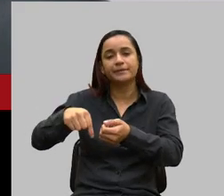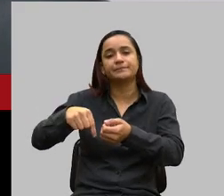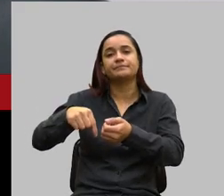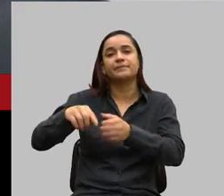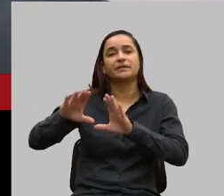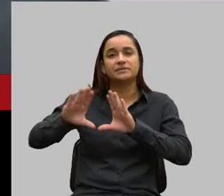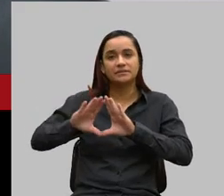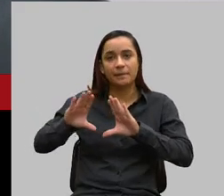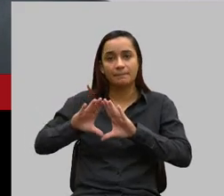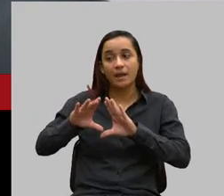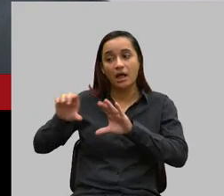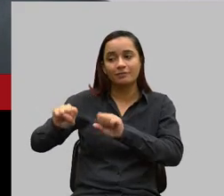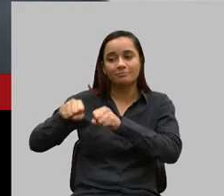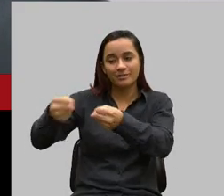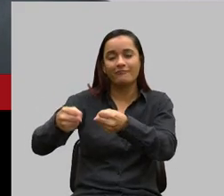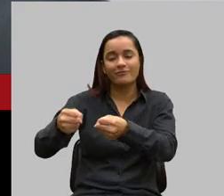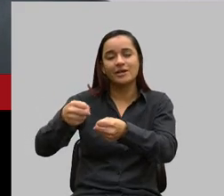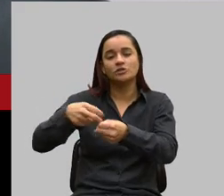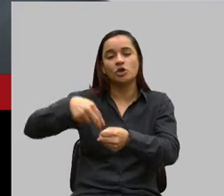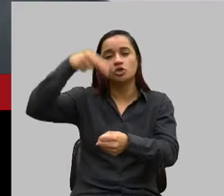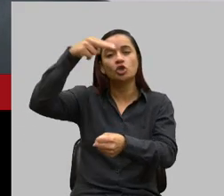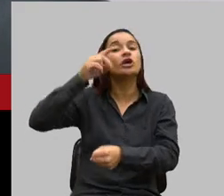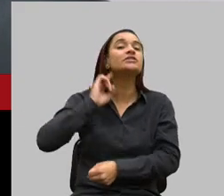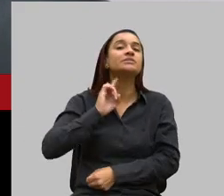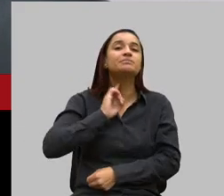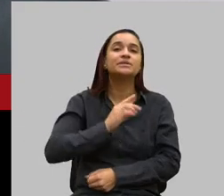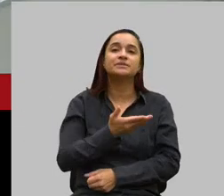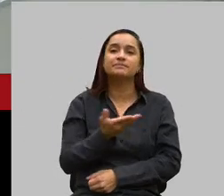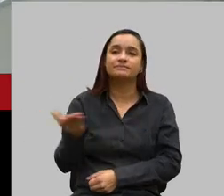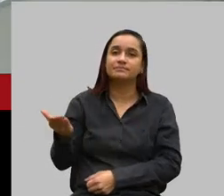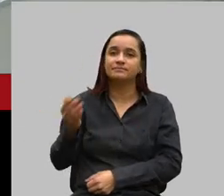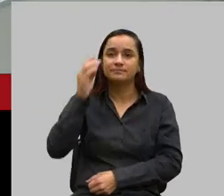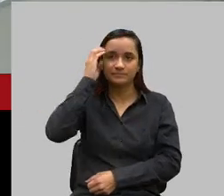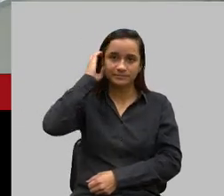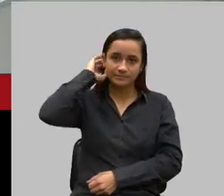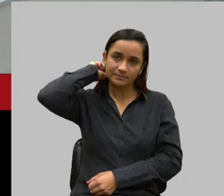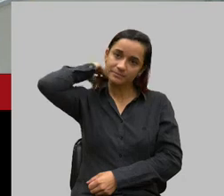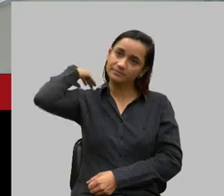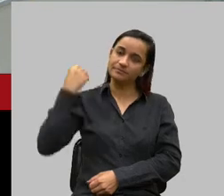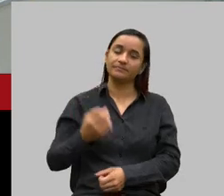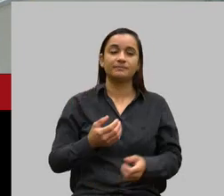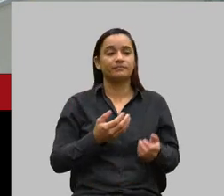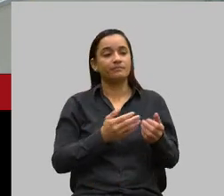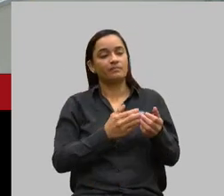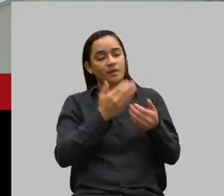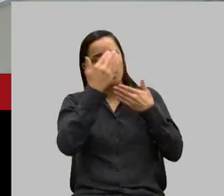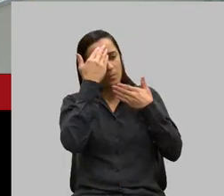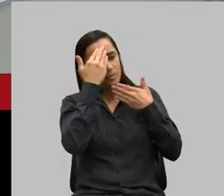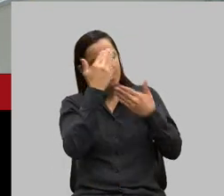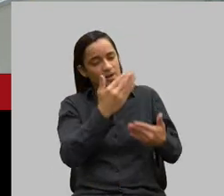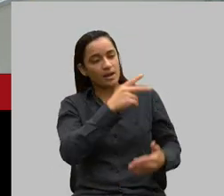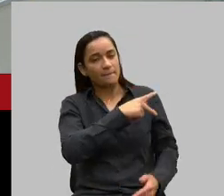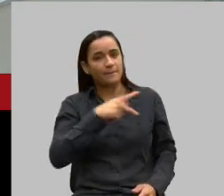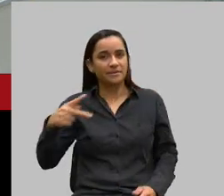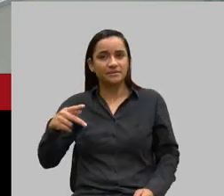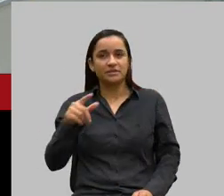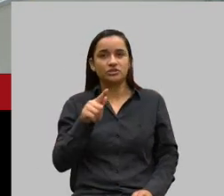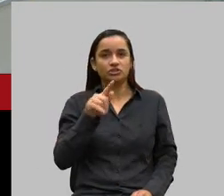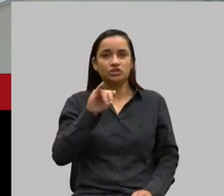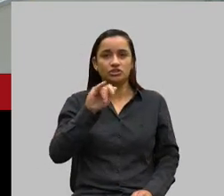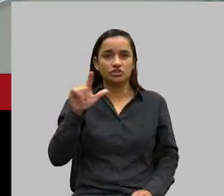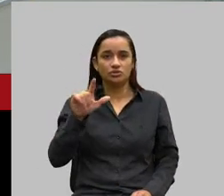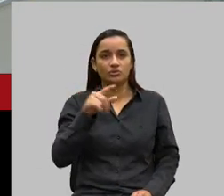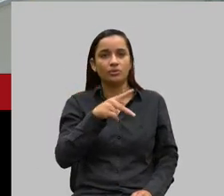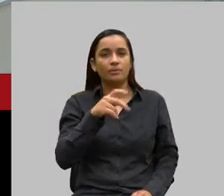do nosso Norte Minas com a palavra Deputado Santiago Presidente Pereira muito grato Fernando